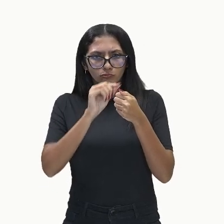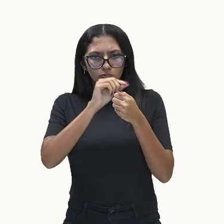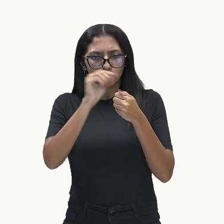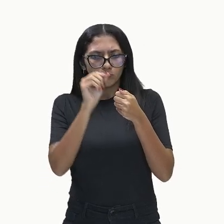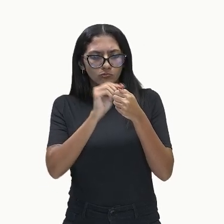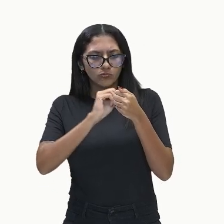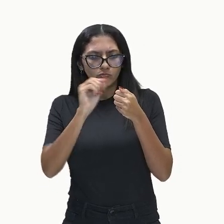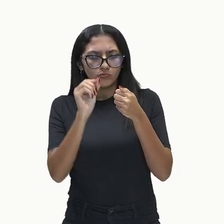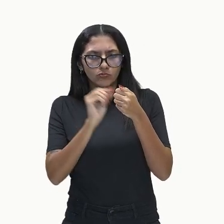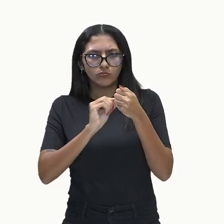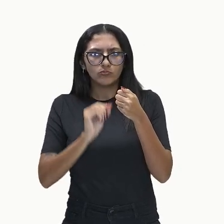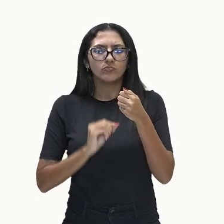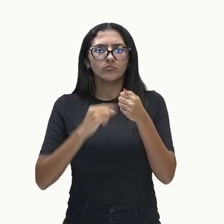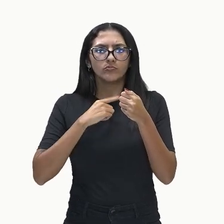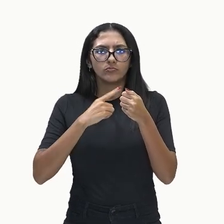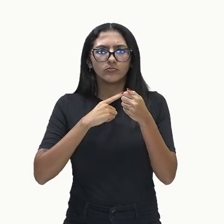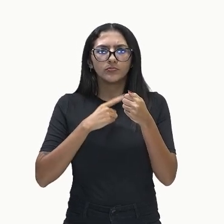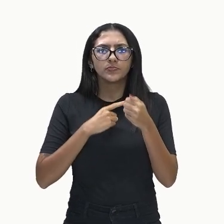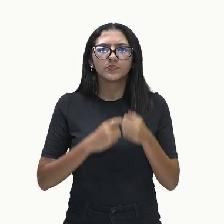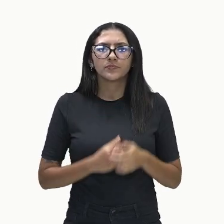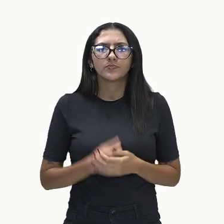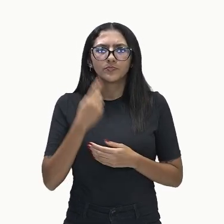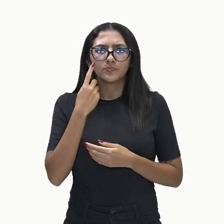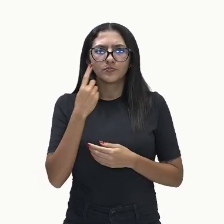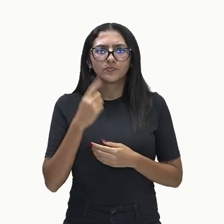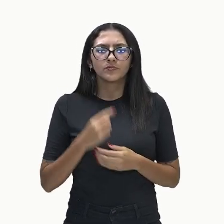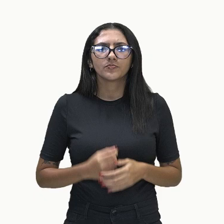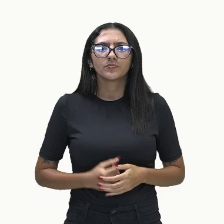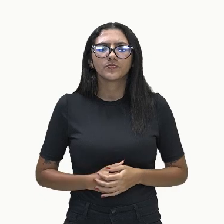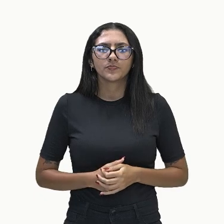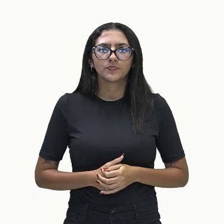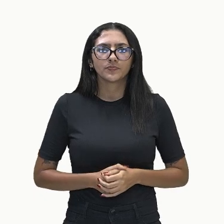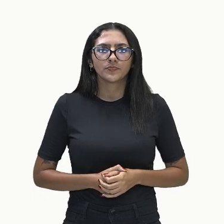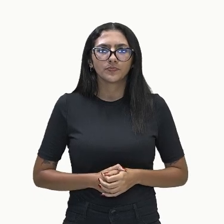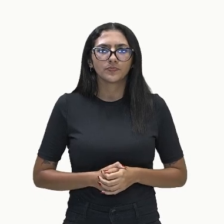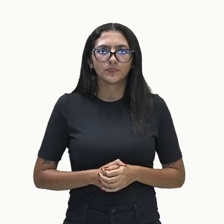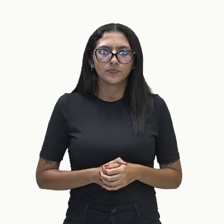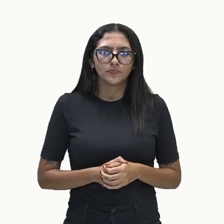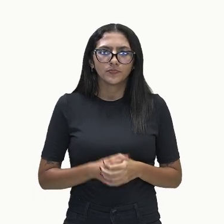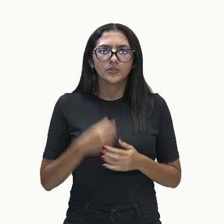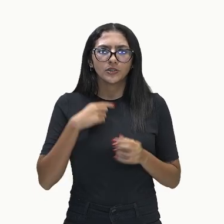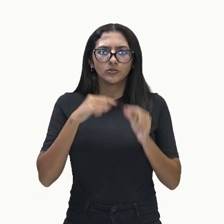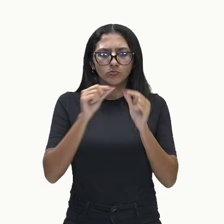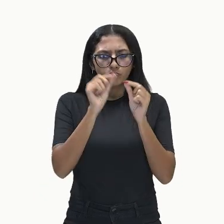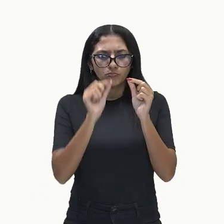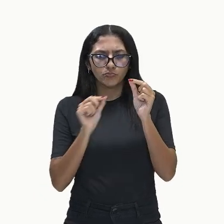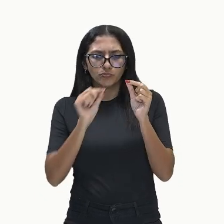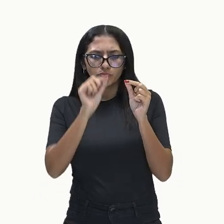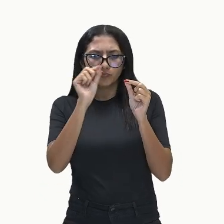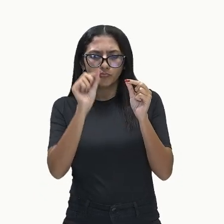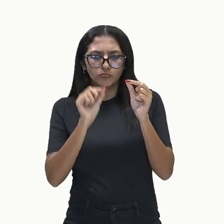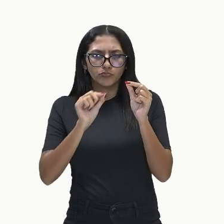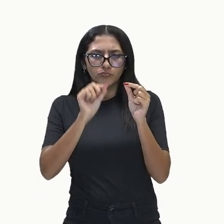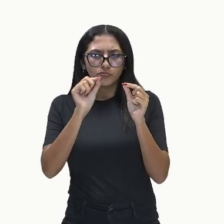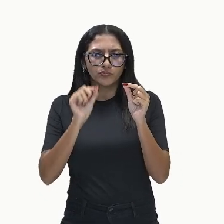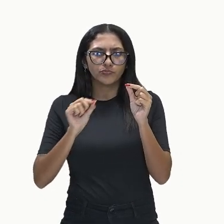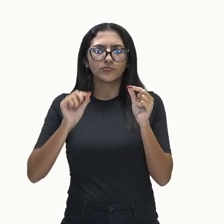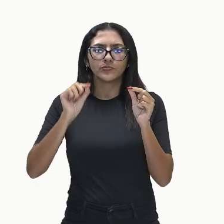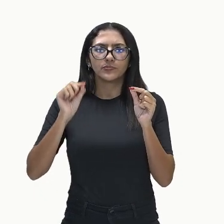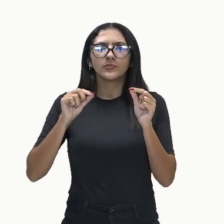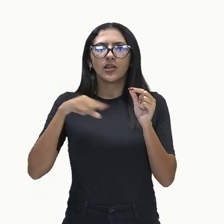onde o glomérulo, que é esse novulado que ocorre aqui dentro, vai fazer o quê?